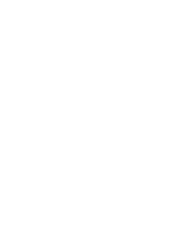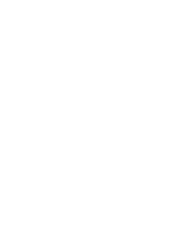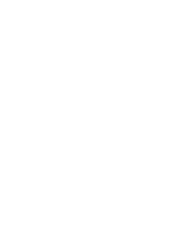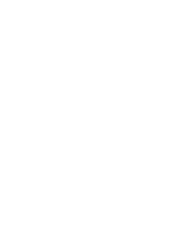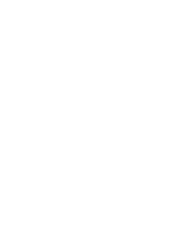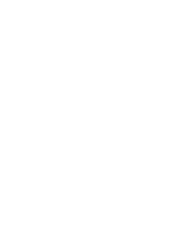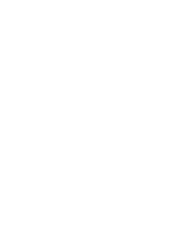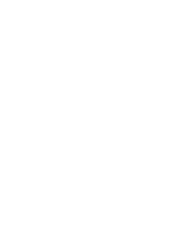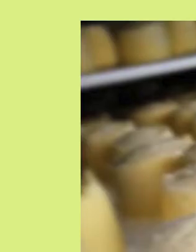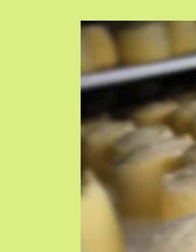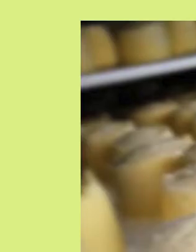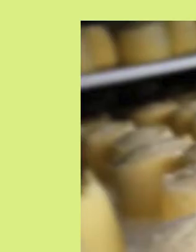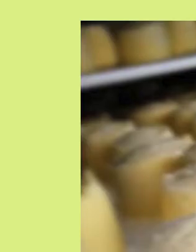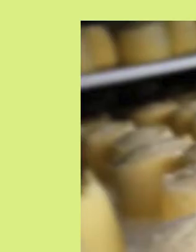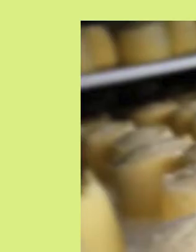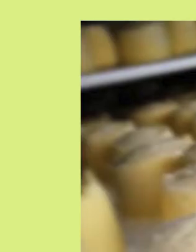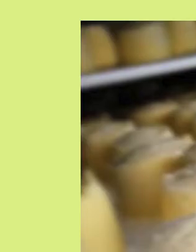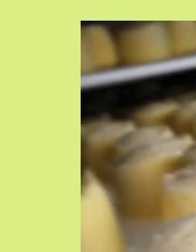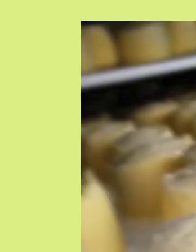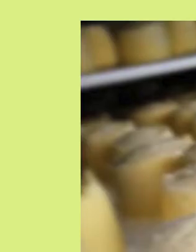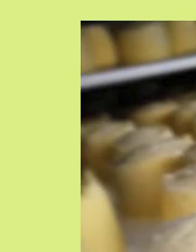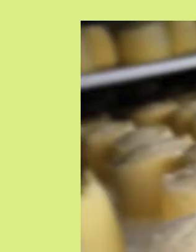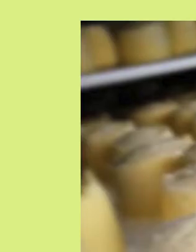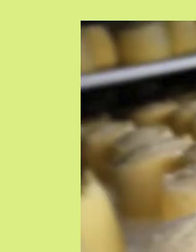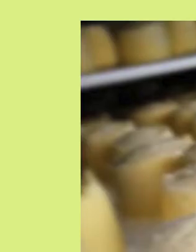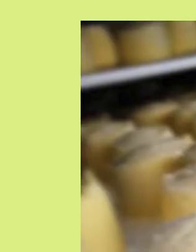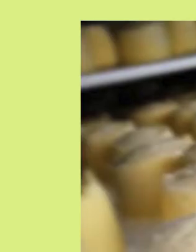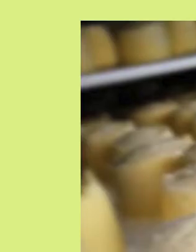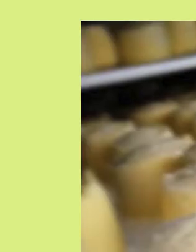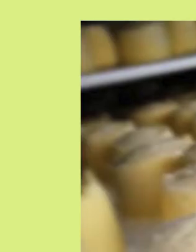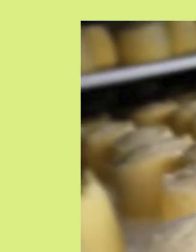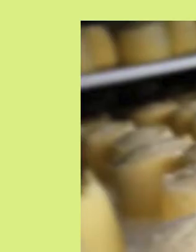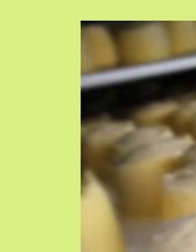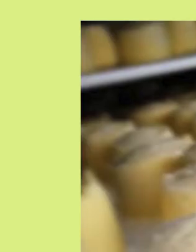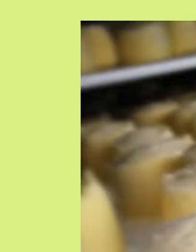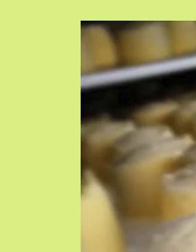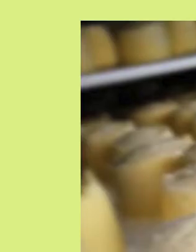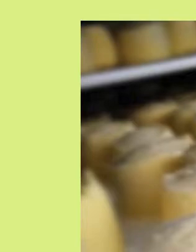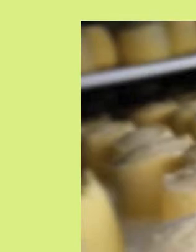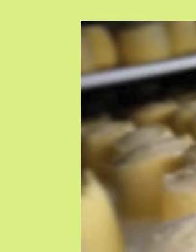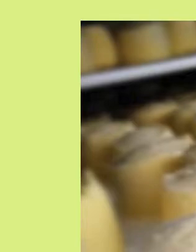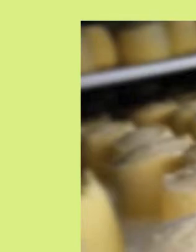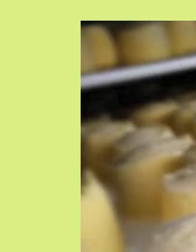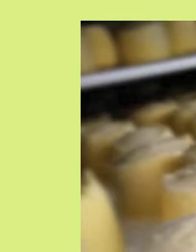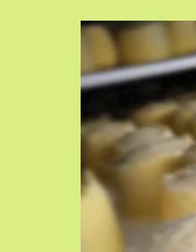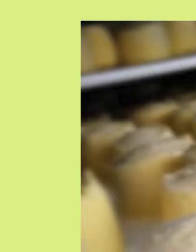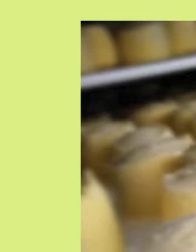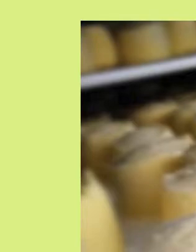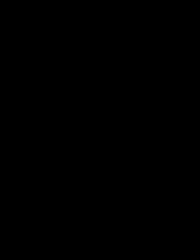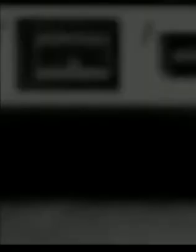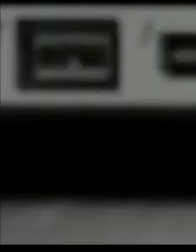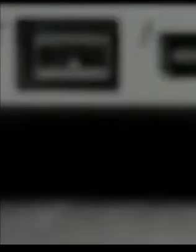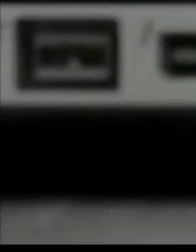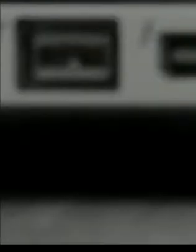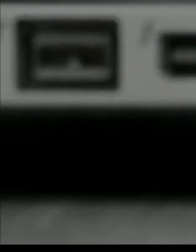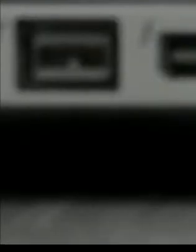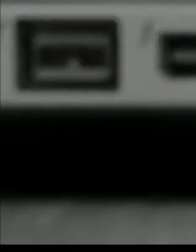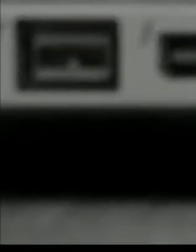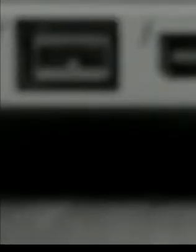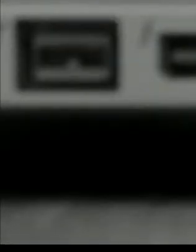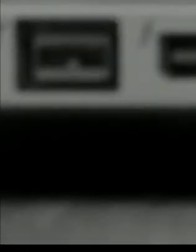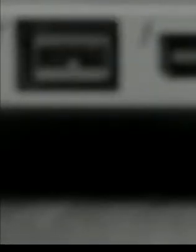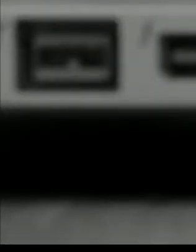Bonifácio, 518. Mineirada Congelados, Rua Bordô, 116, Jardim Videiras.